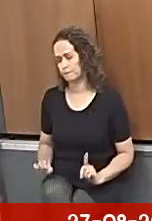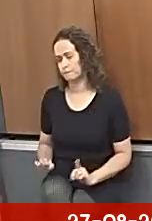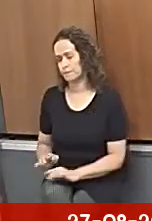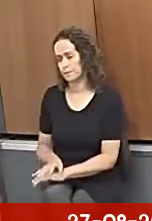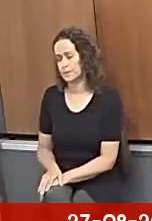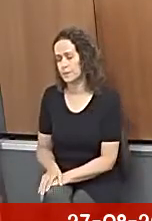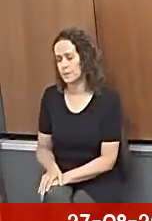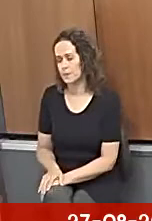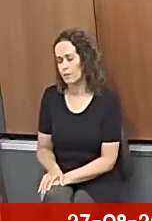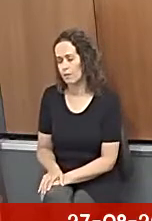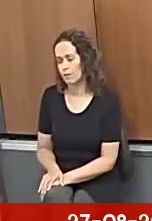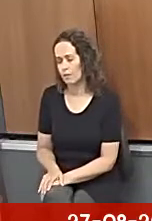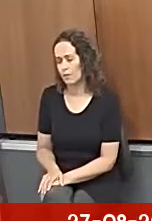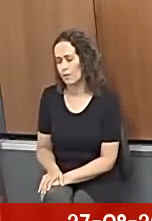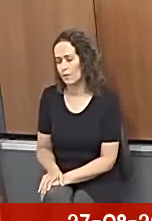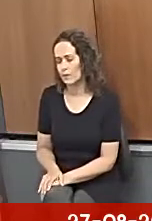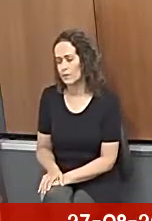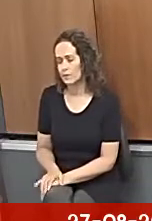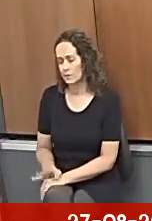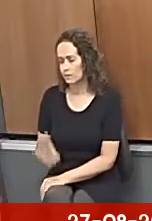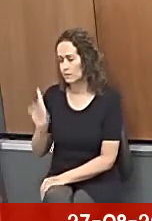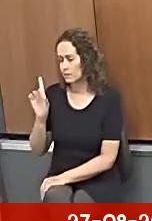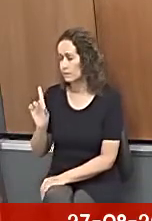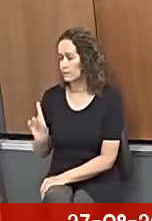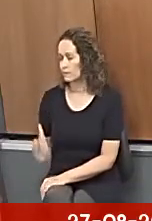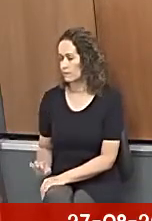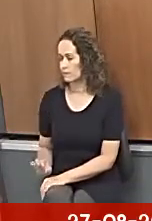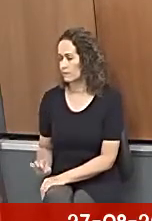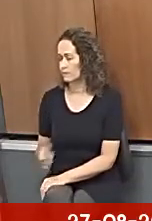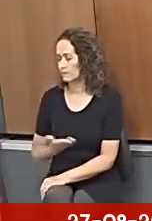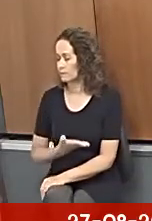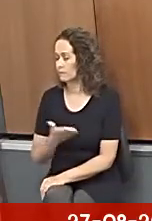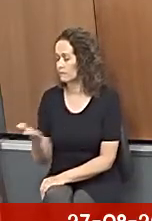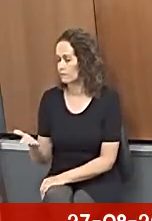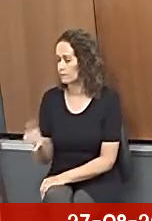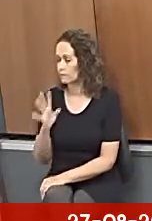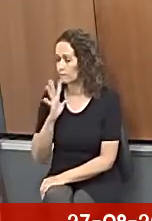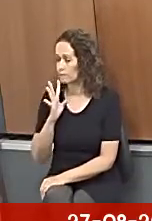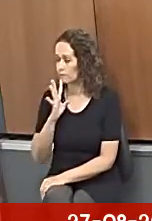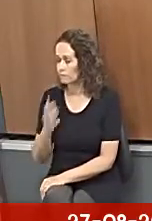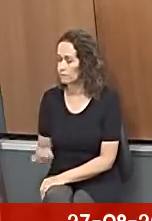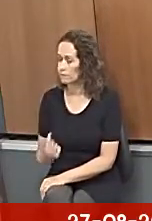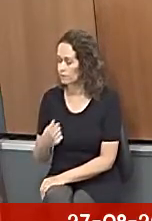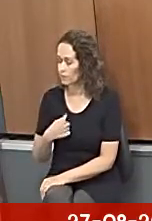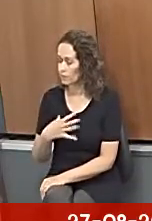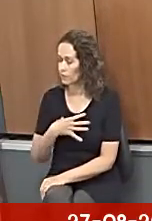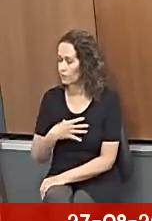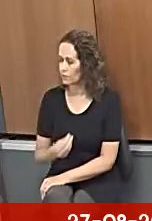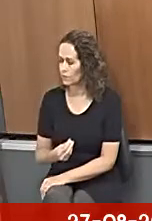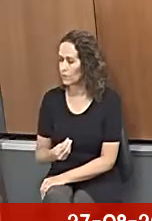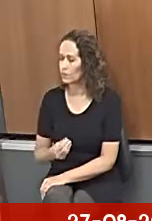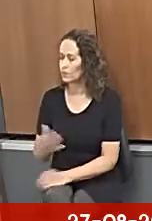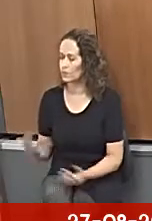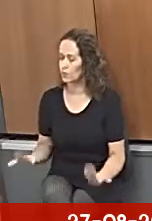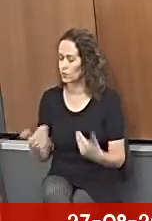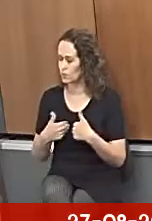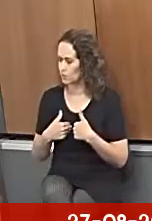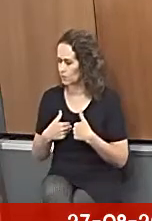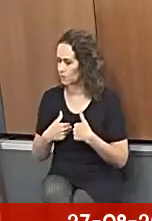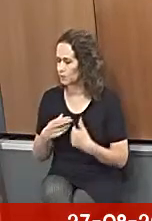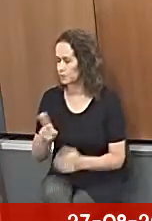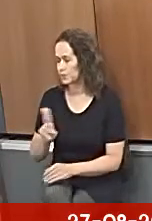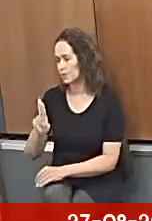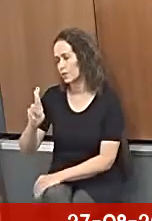esse direito porque me conhece é muito caro pra mim que eu tenho um filho com autismo rafael de seis anos de idade